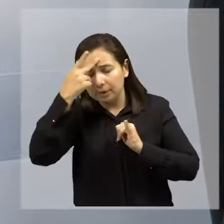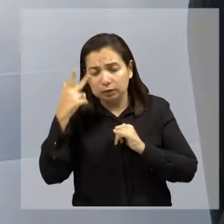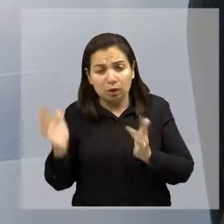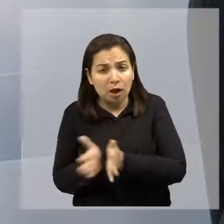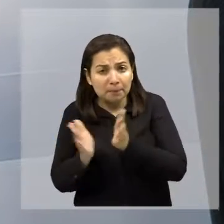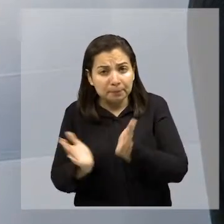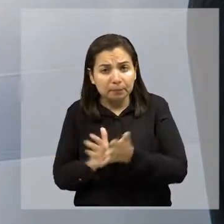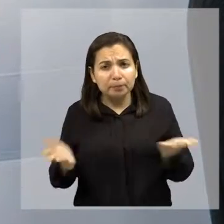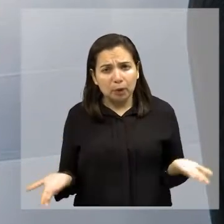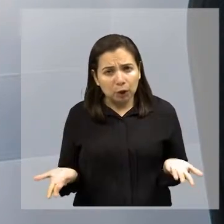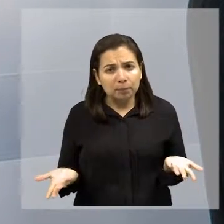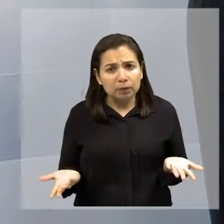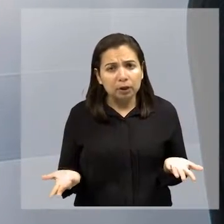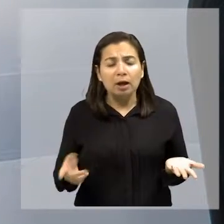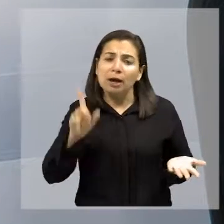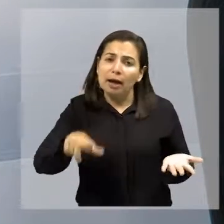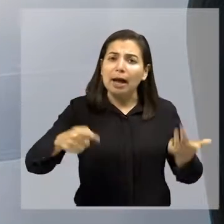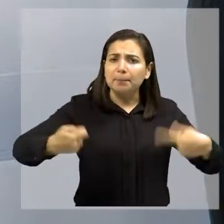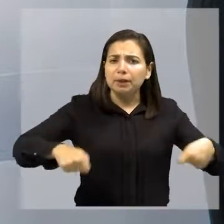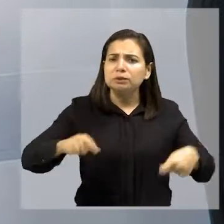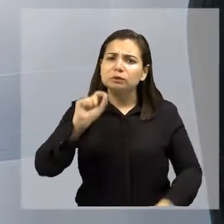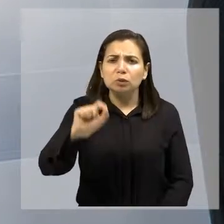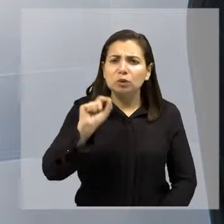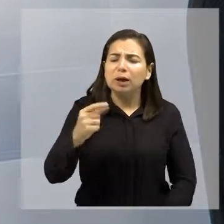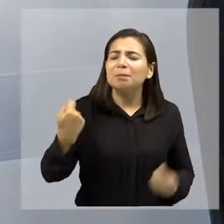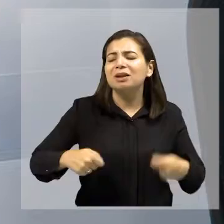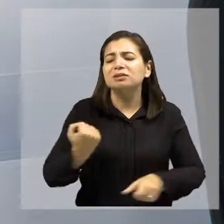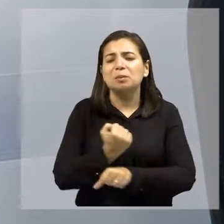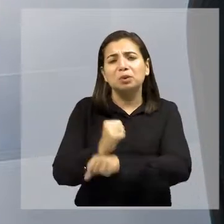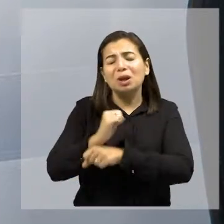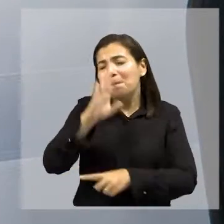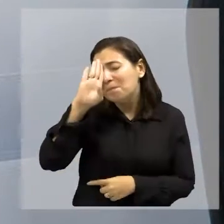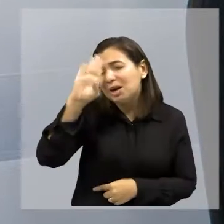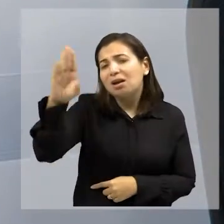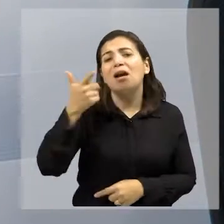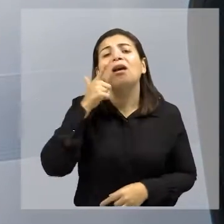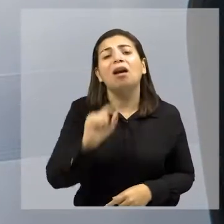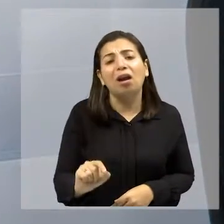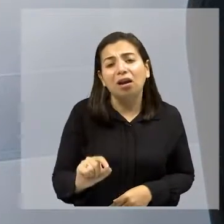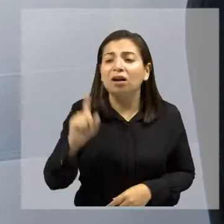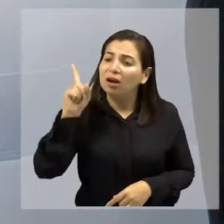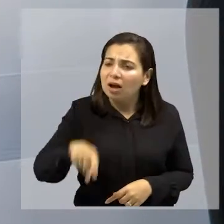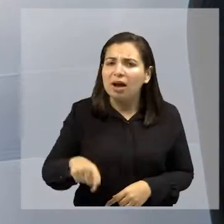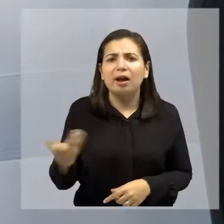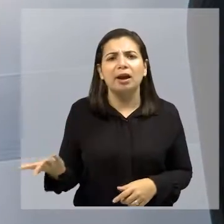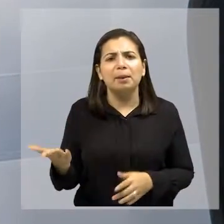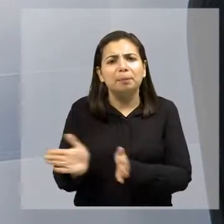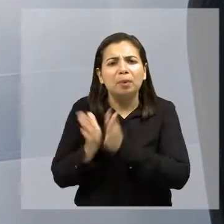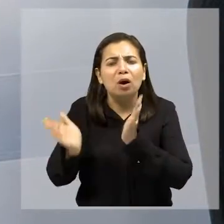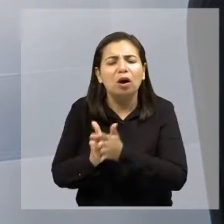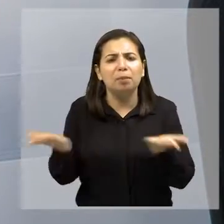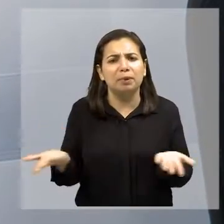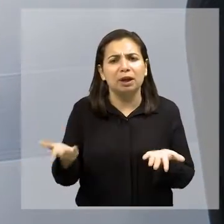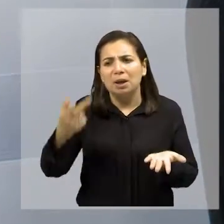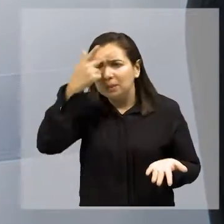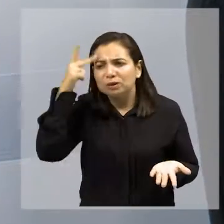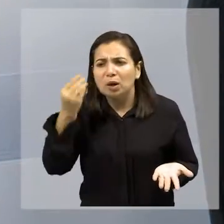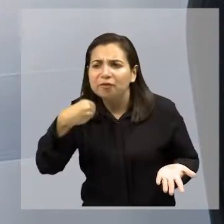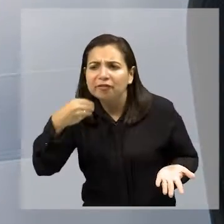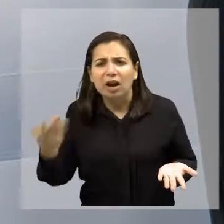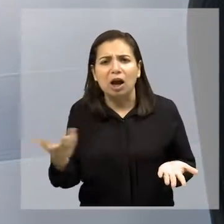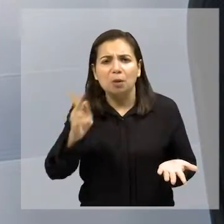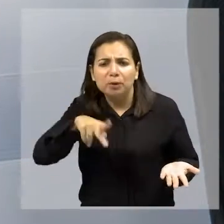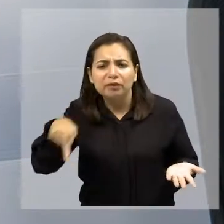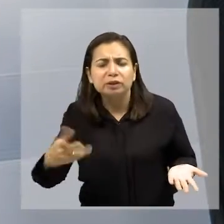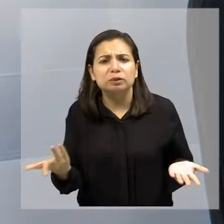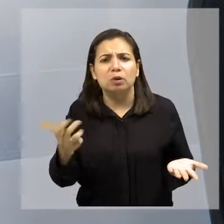é necessário especialmente proteger os trabalhadores, proteger o lado mais fraco, proteger as mulheres, proteger os